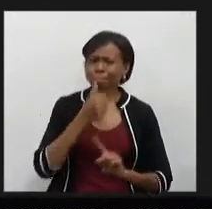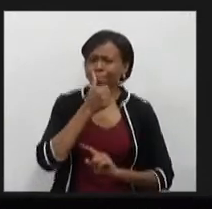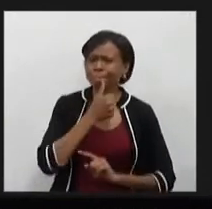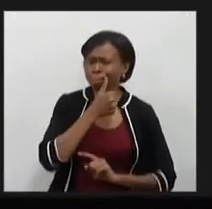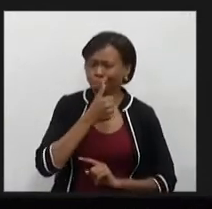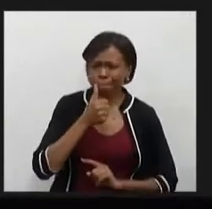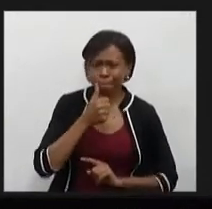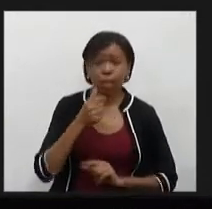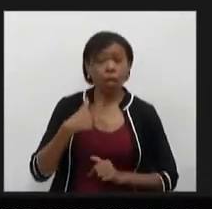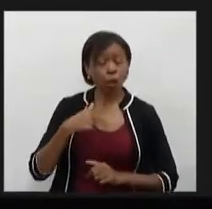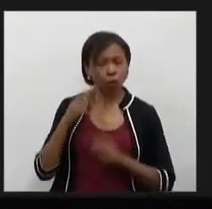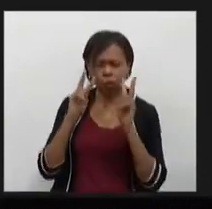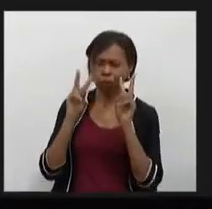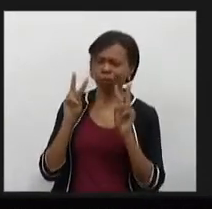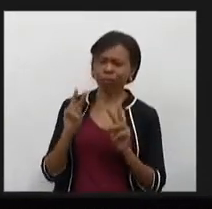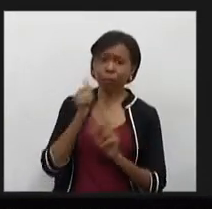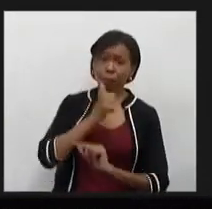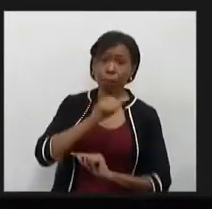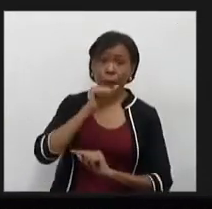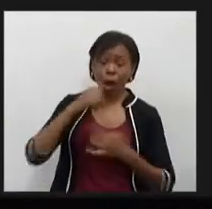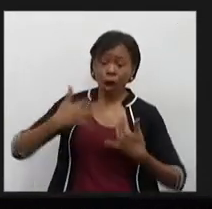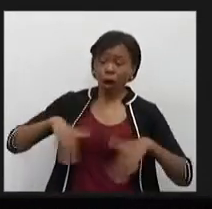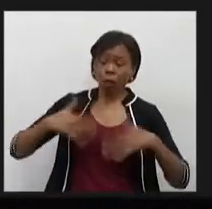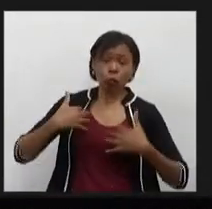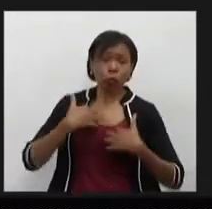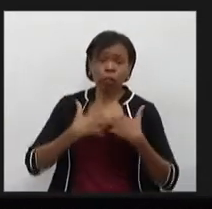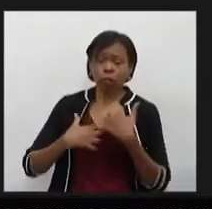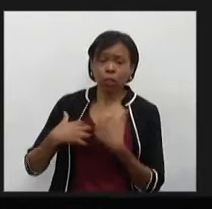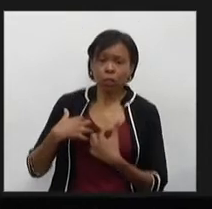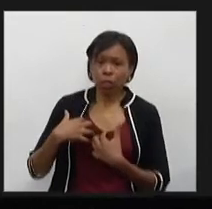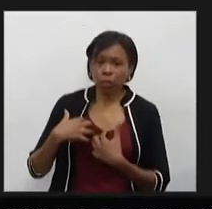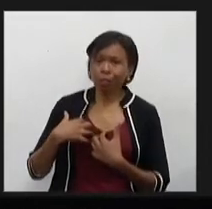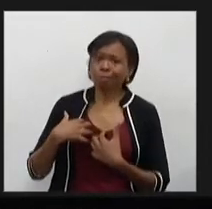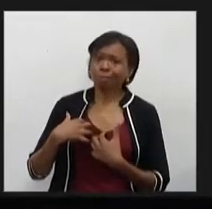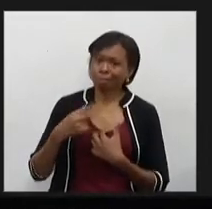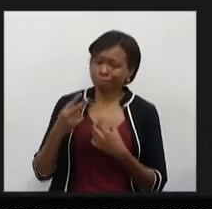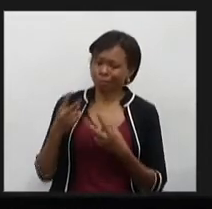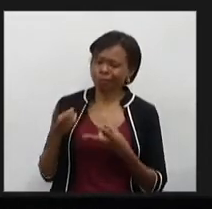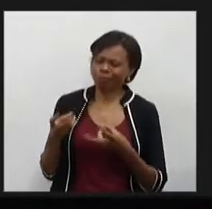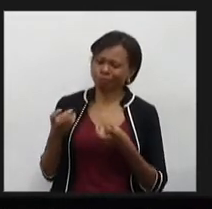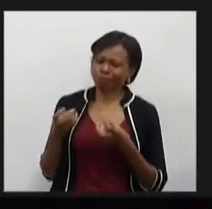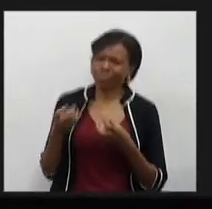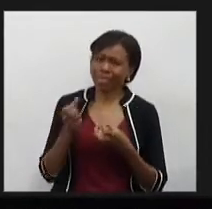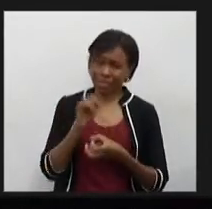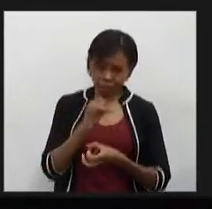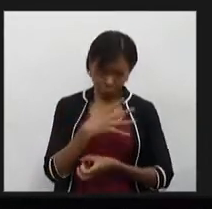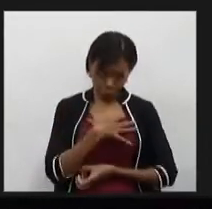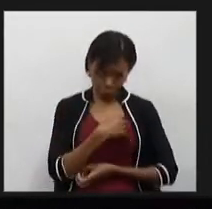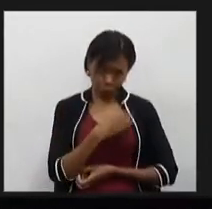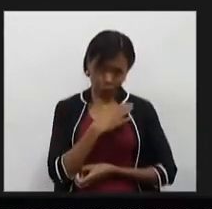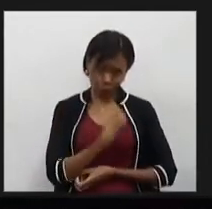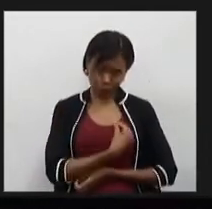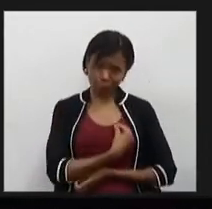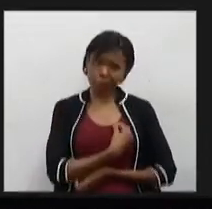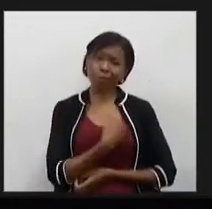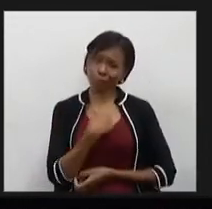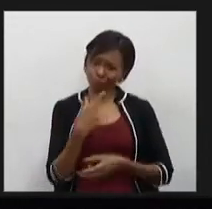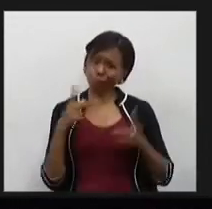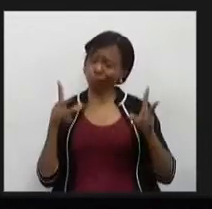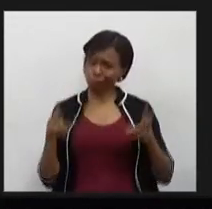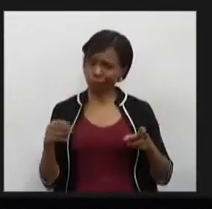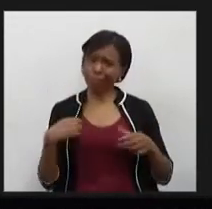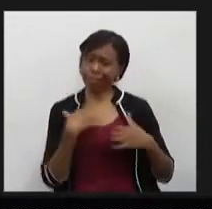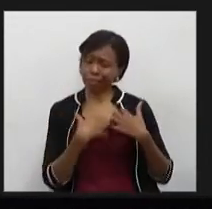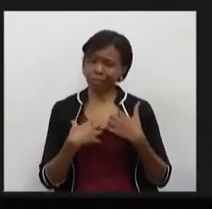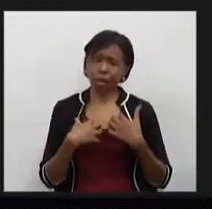desespero dessas mães, porque se o meu filho fosse vivo, eu também estaria desesperada. É, ele passava uma semana em casa e